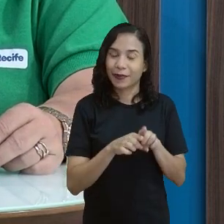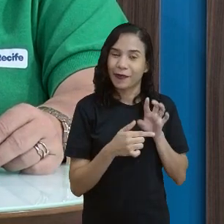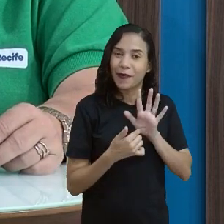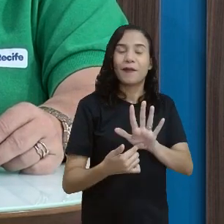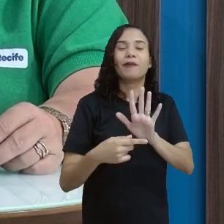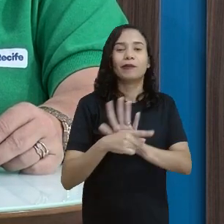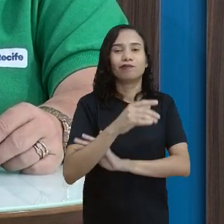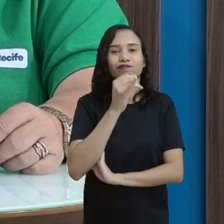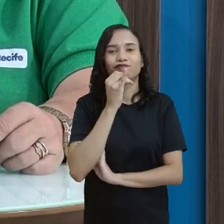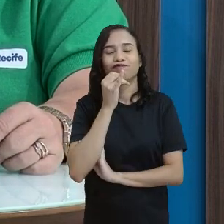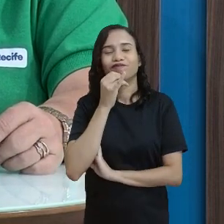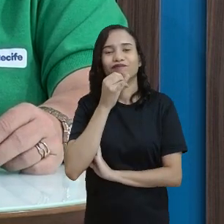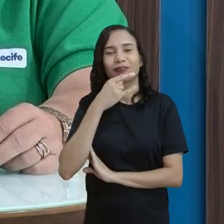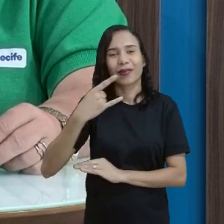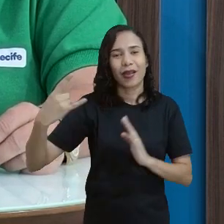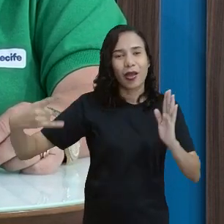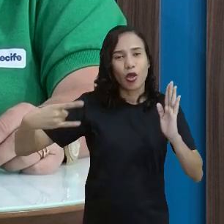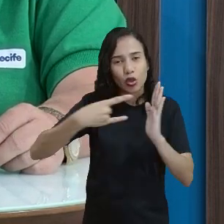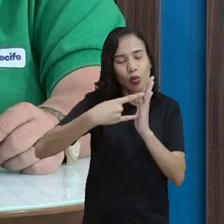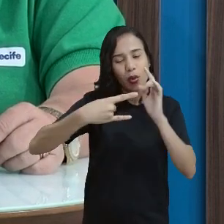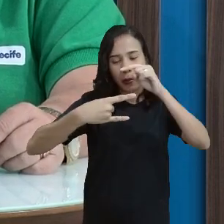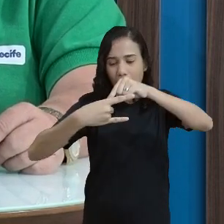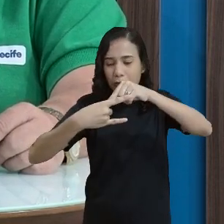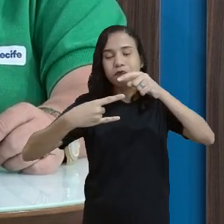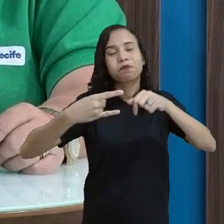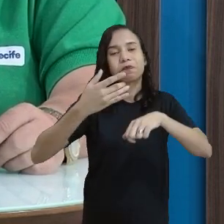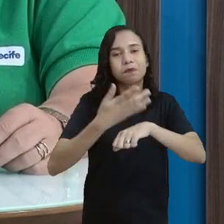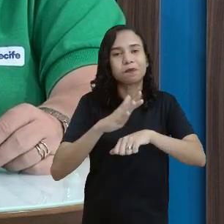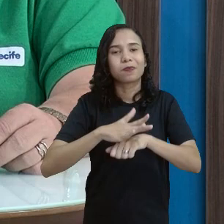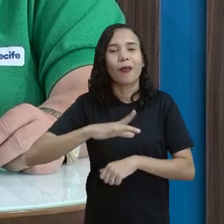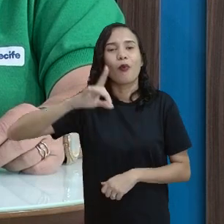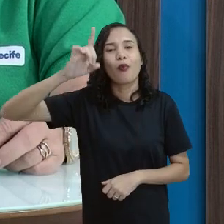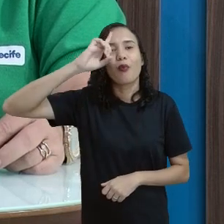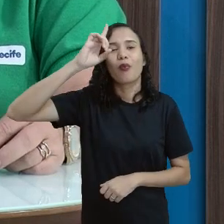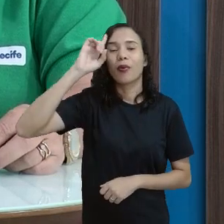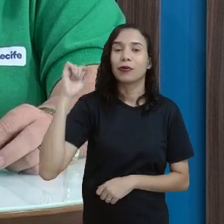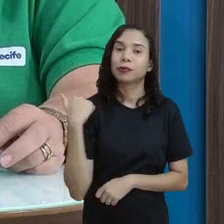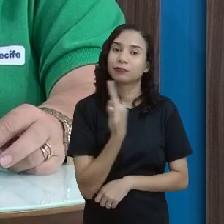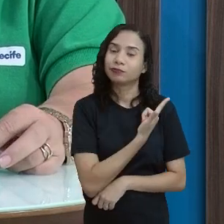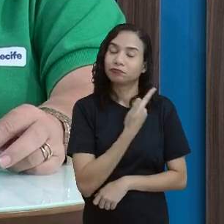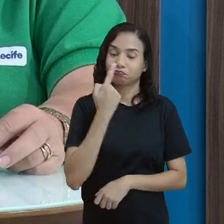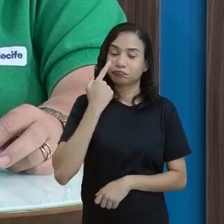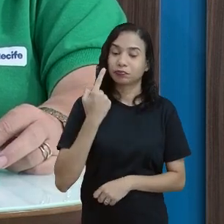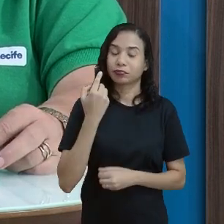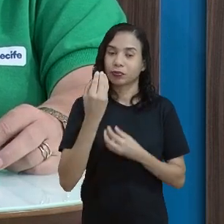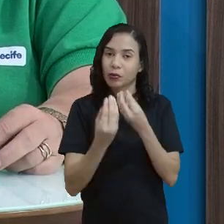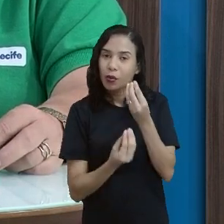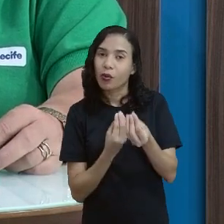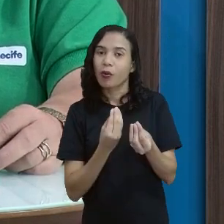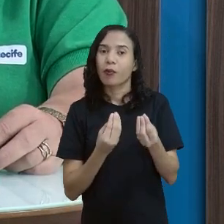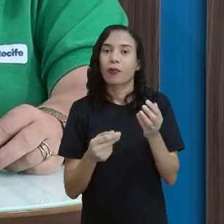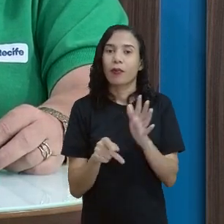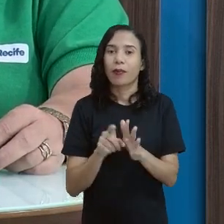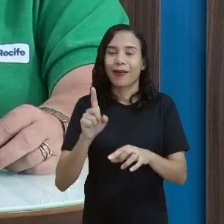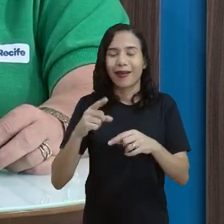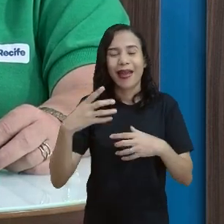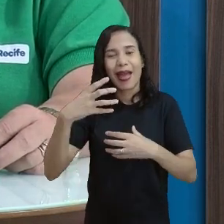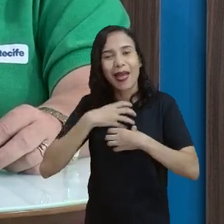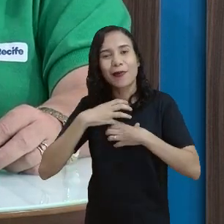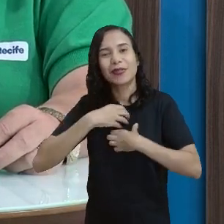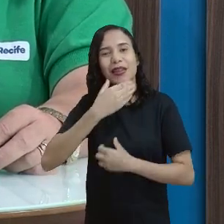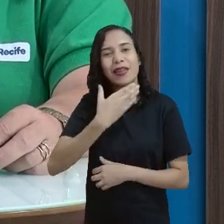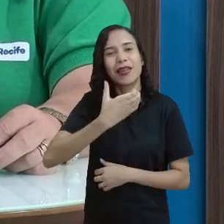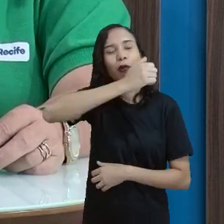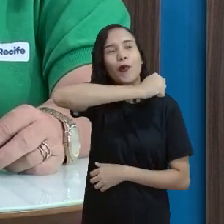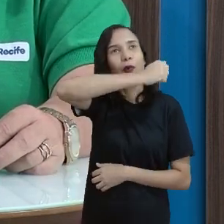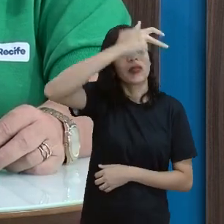Carol, esse exemplo do ímã para o nosso dia a dia, para dividir, né? Não só algumas questões materiais. Natalino aí, né? De compartilhar. Mas